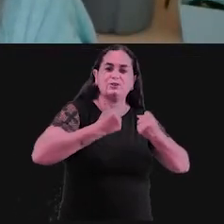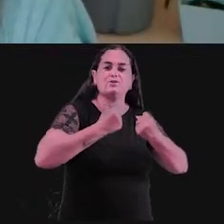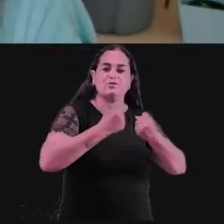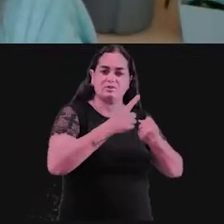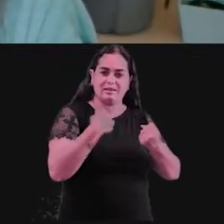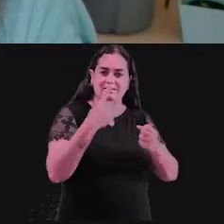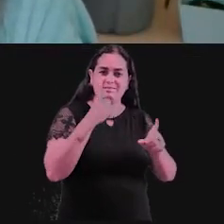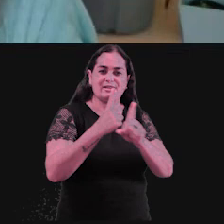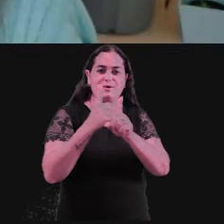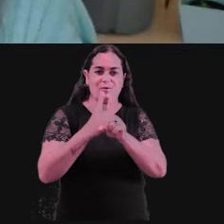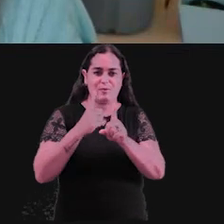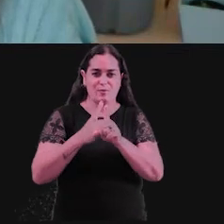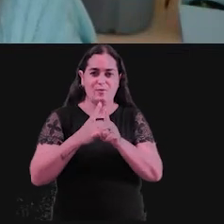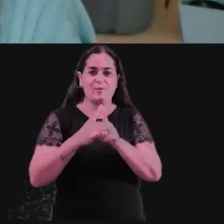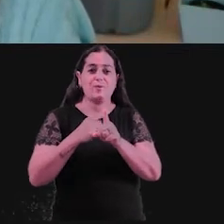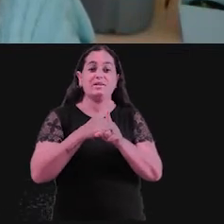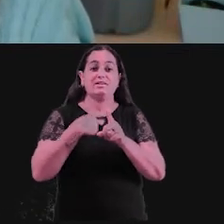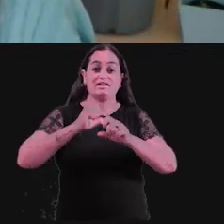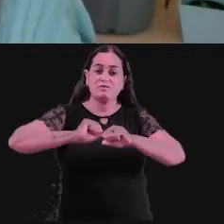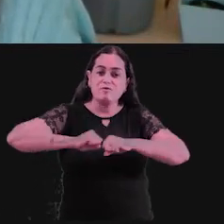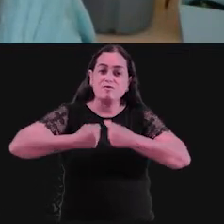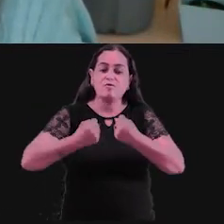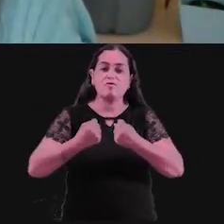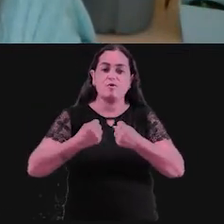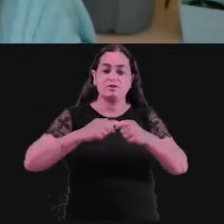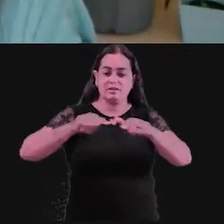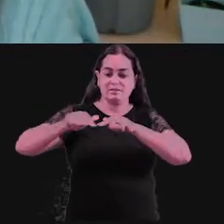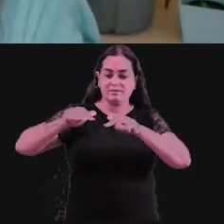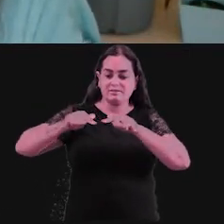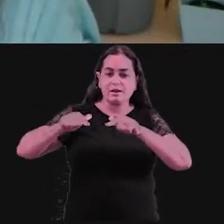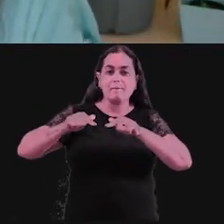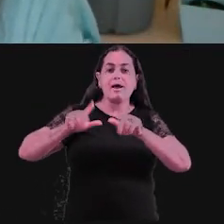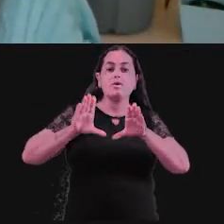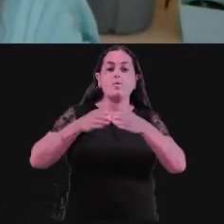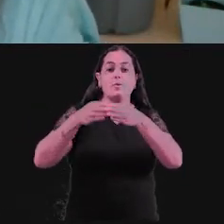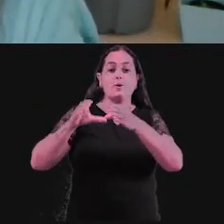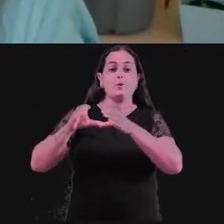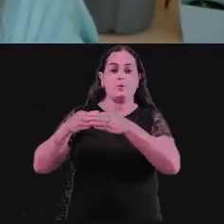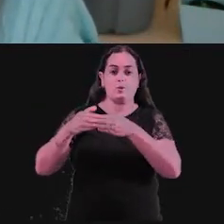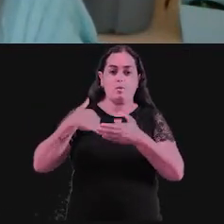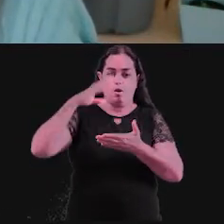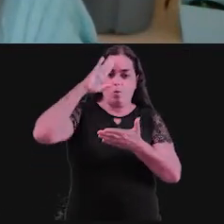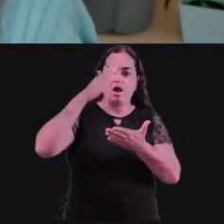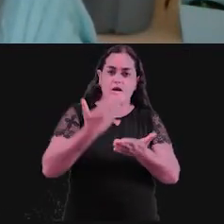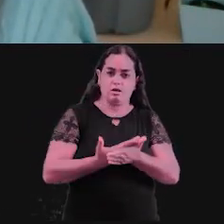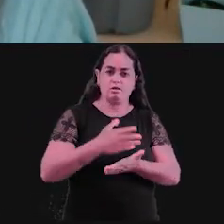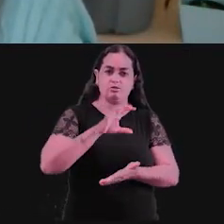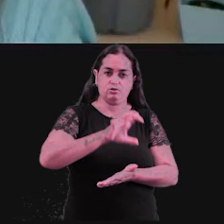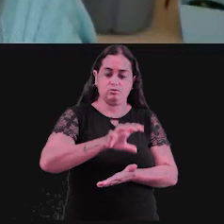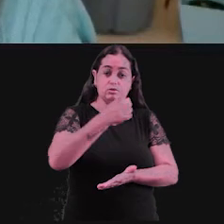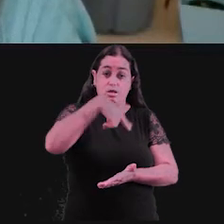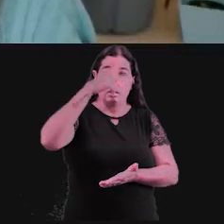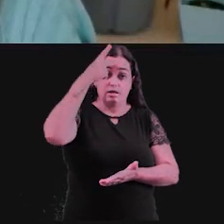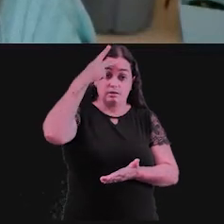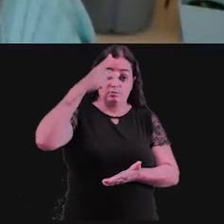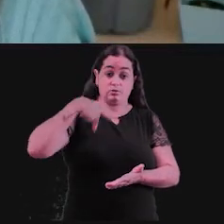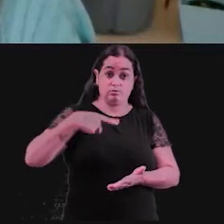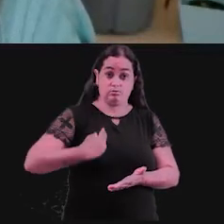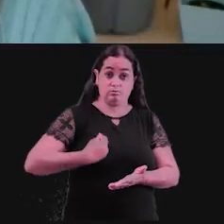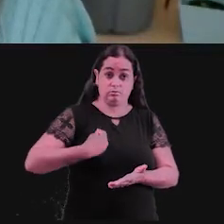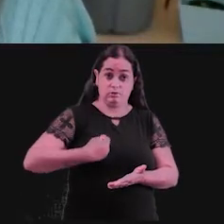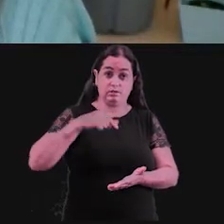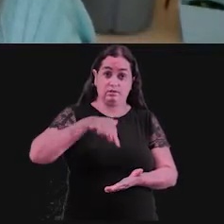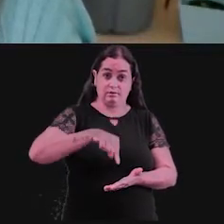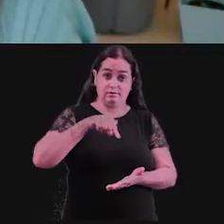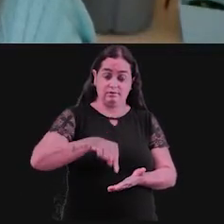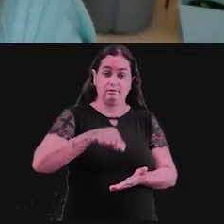gente se fortalece no trabalho em rede. Eu acredito muito nisso, as pessoas que estão aqui são pessoas que certamente também defendem